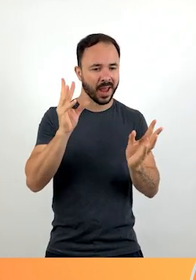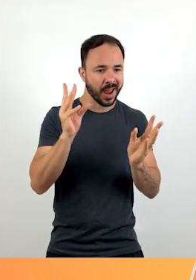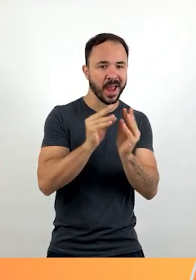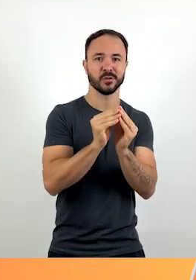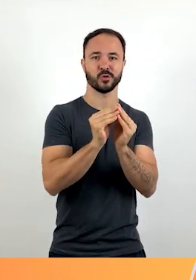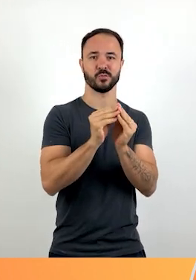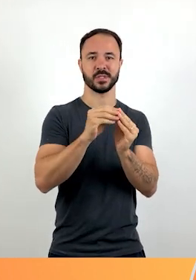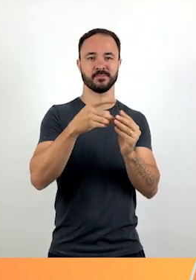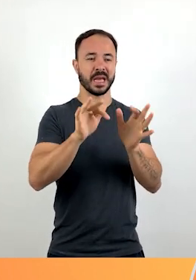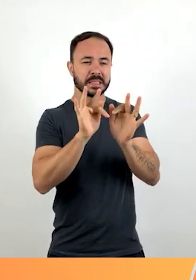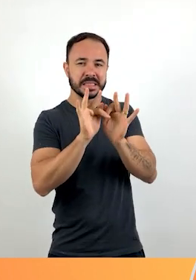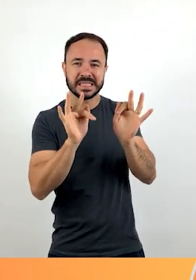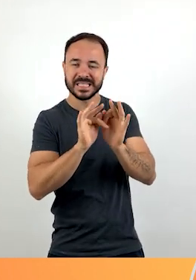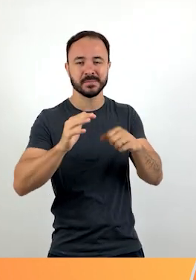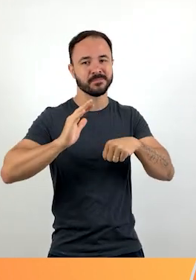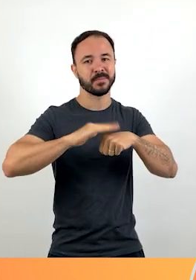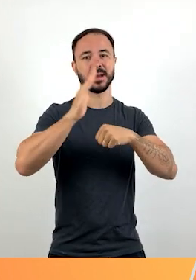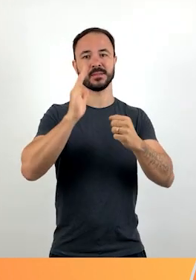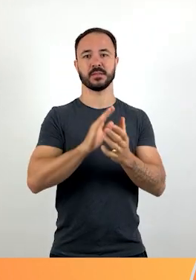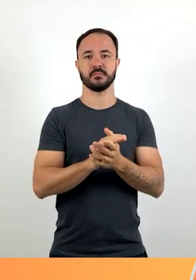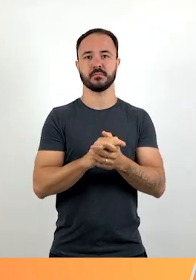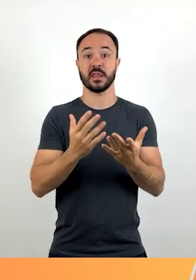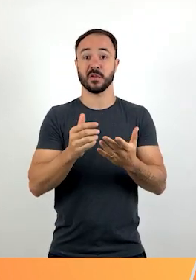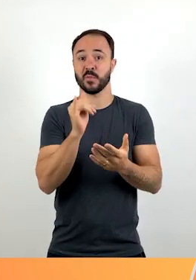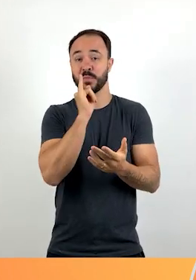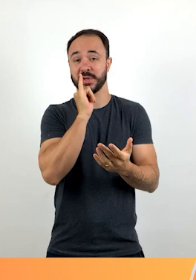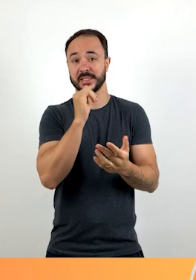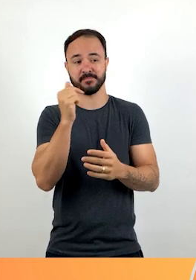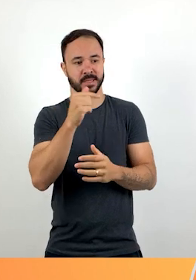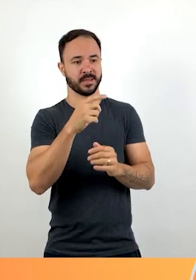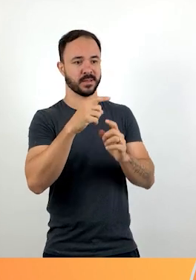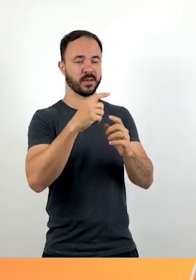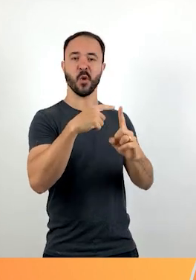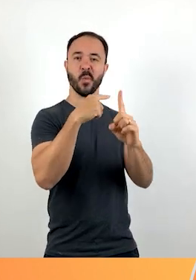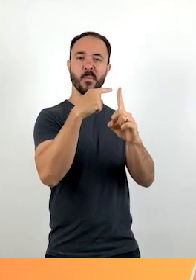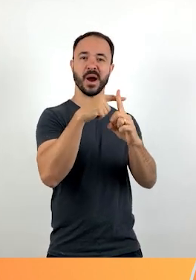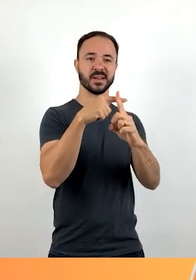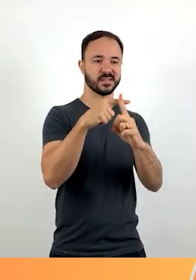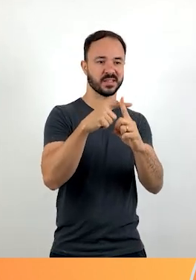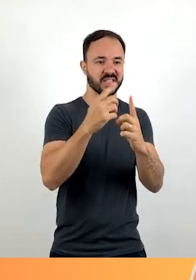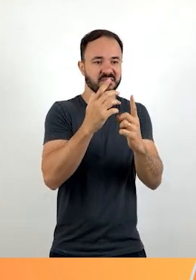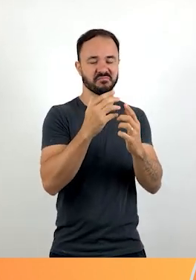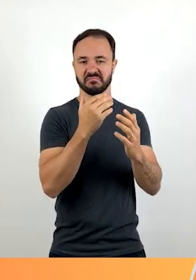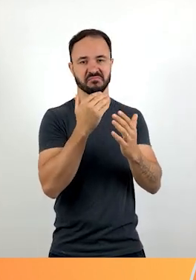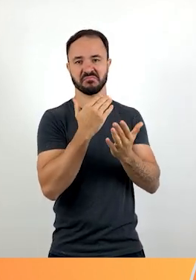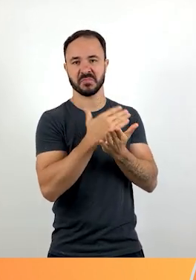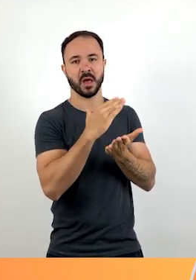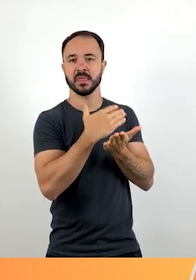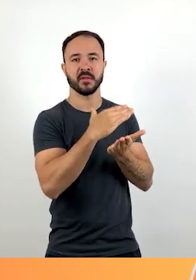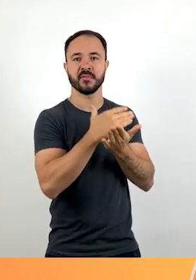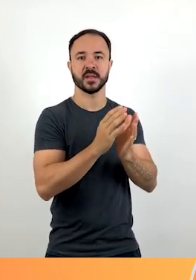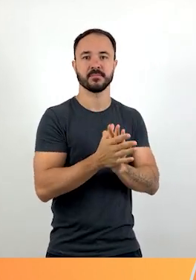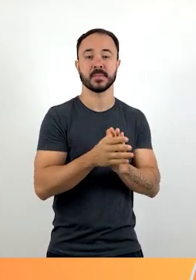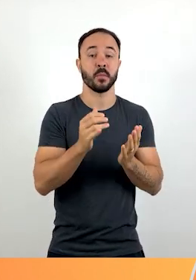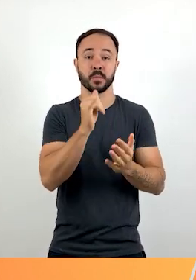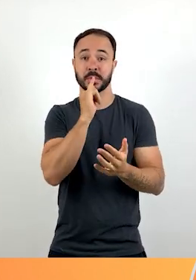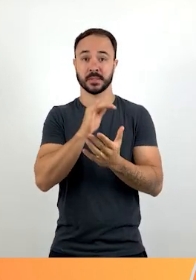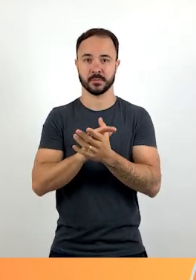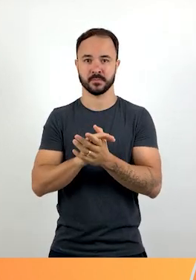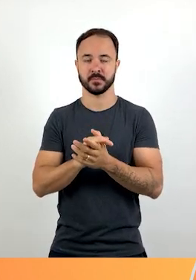praticamente não interfere aqui, né? Então ficaria o quê? 17 sobre